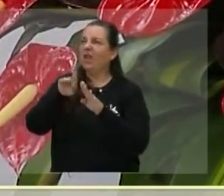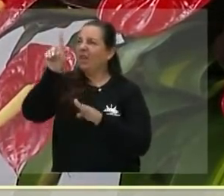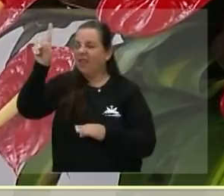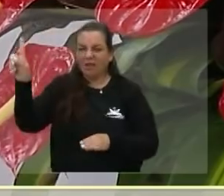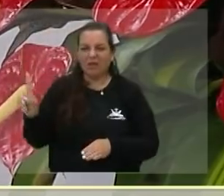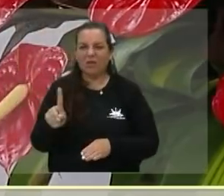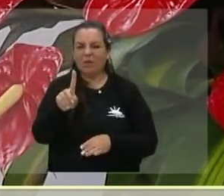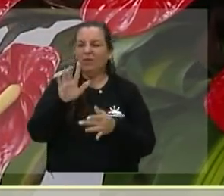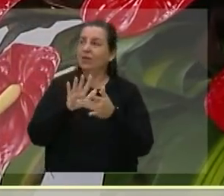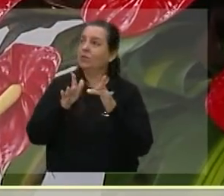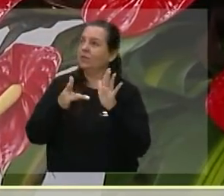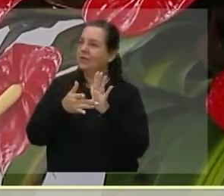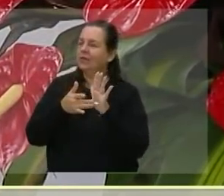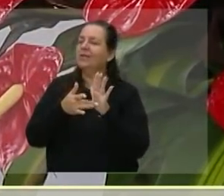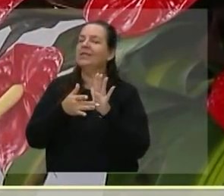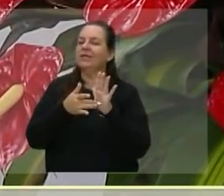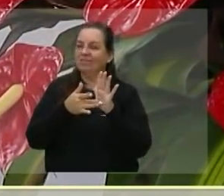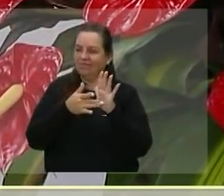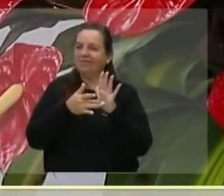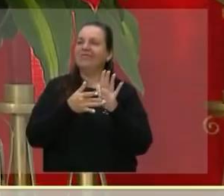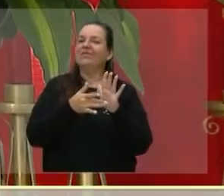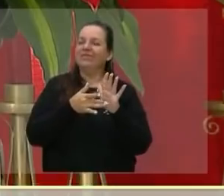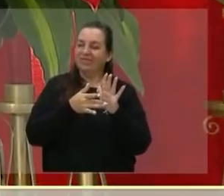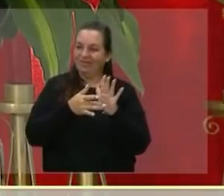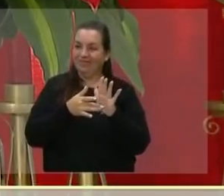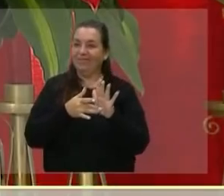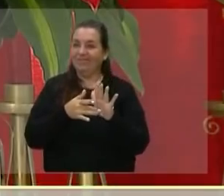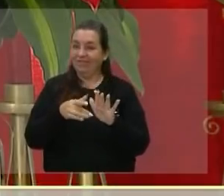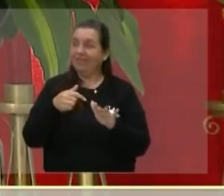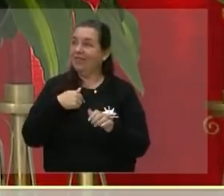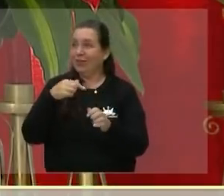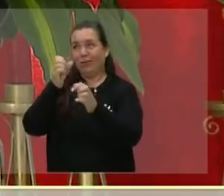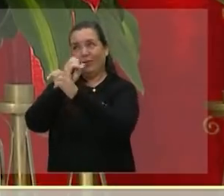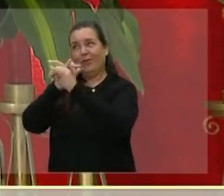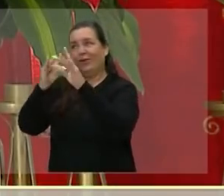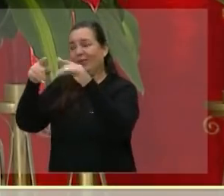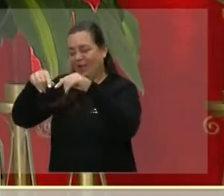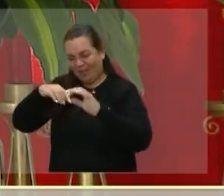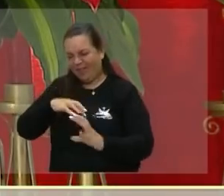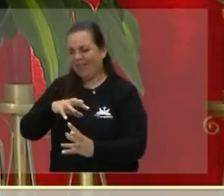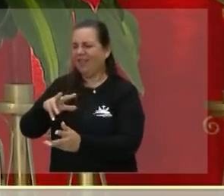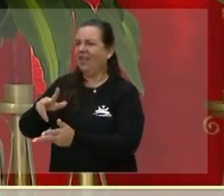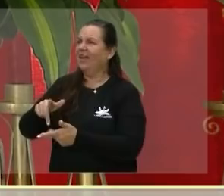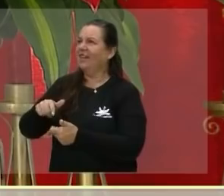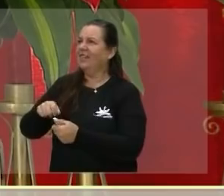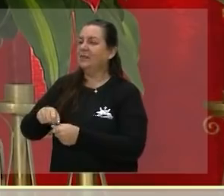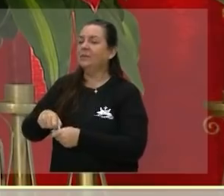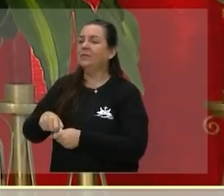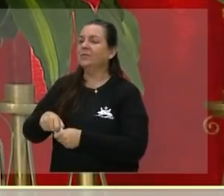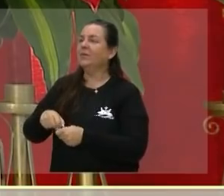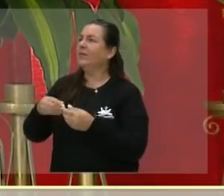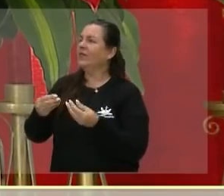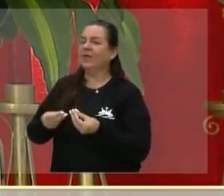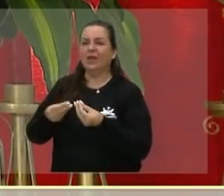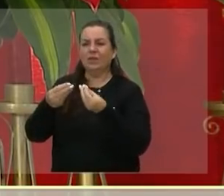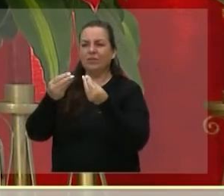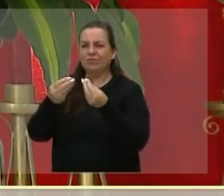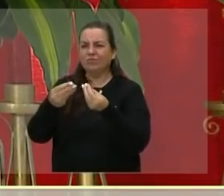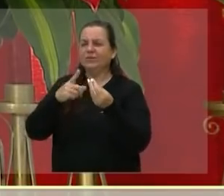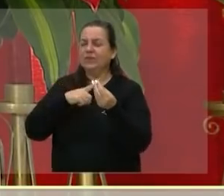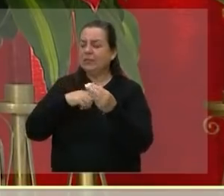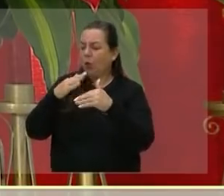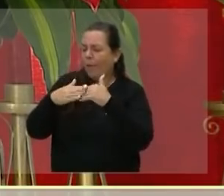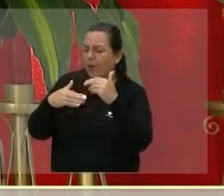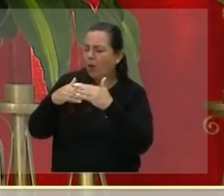enviaste jesus cristo e eu te glorifiquei na terra e ele veio a ter uma